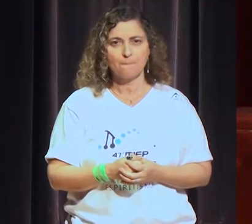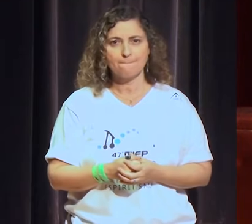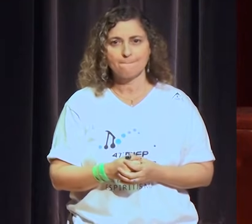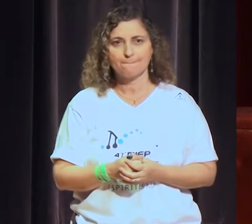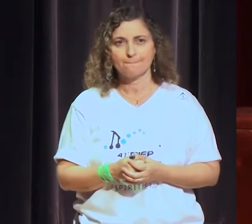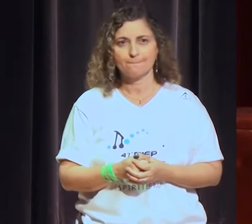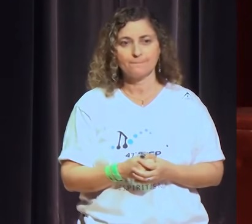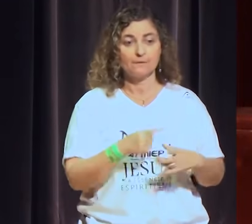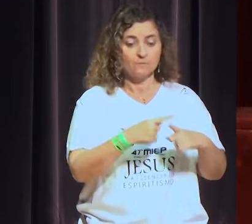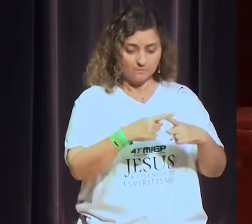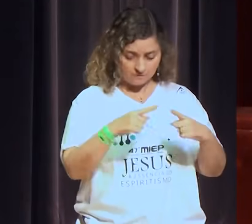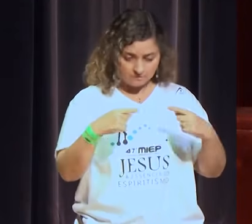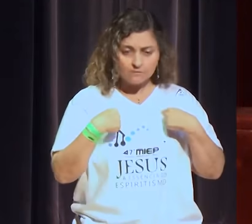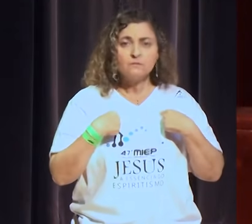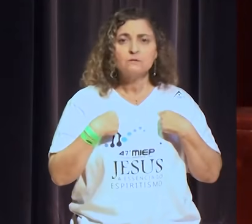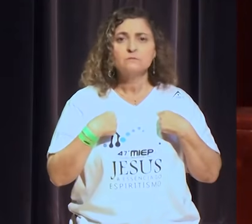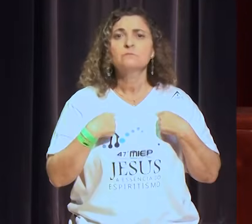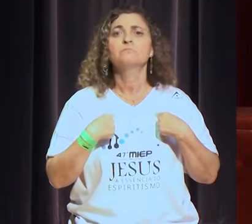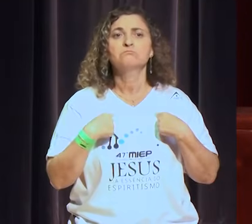Por que comigo?